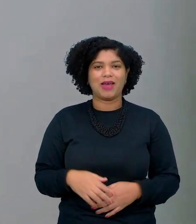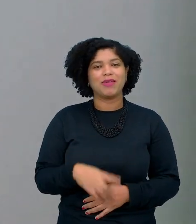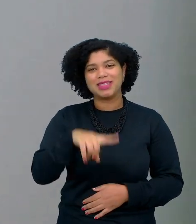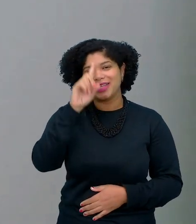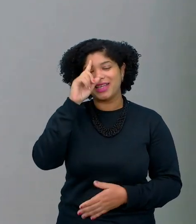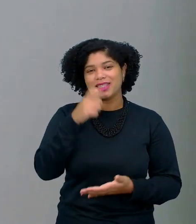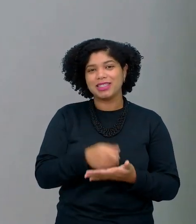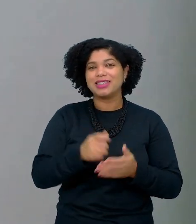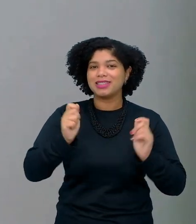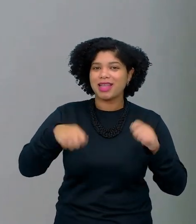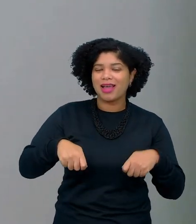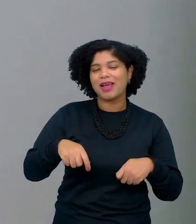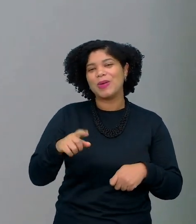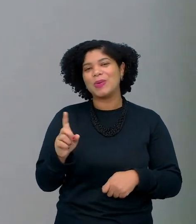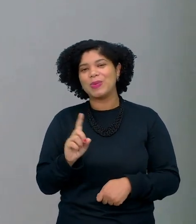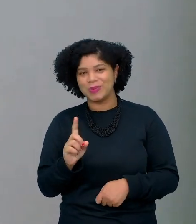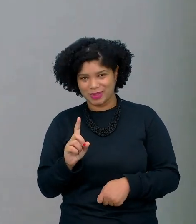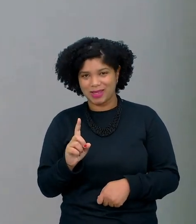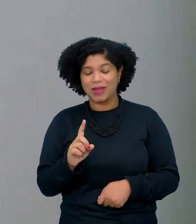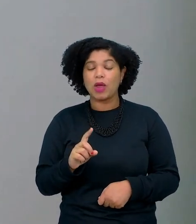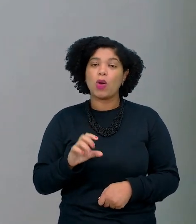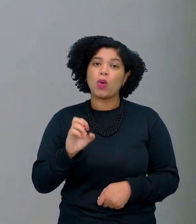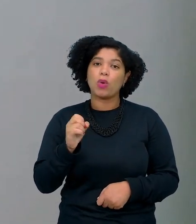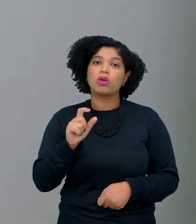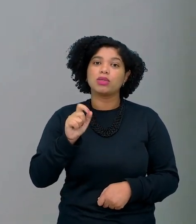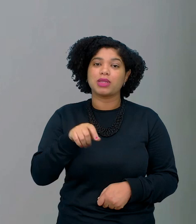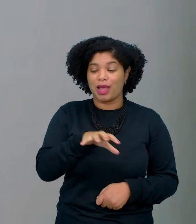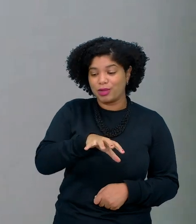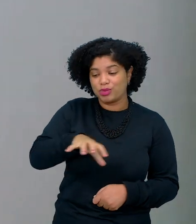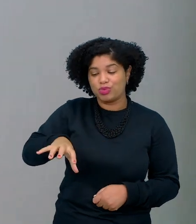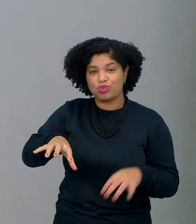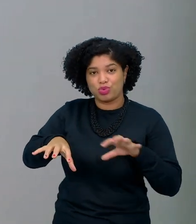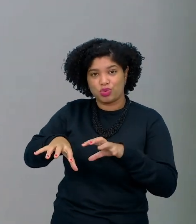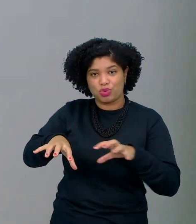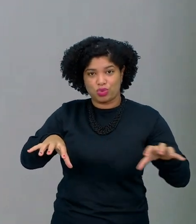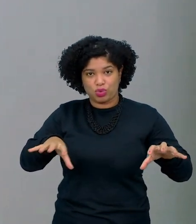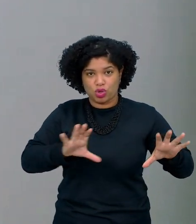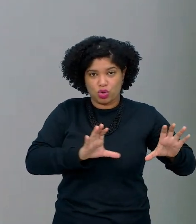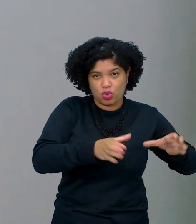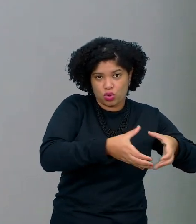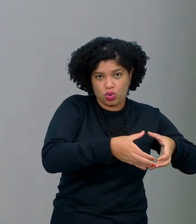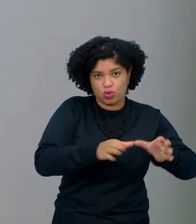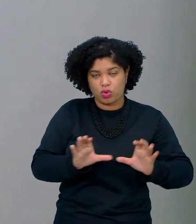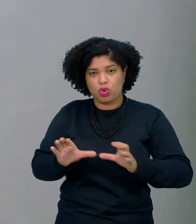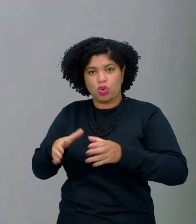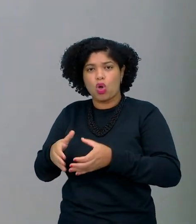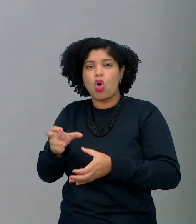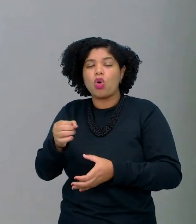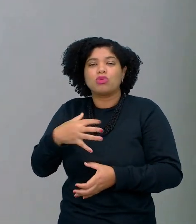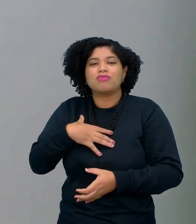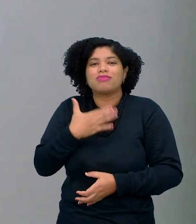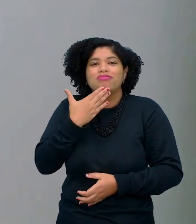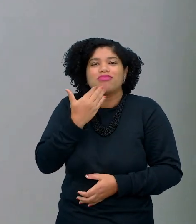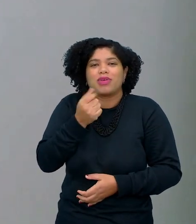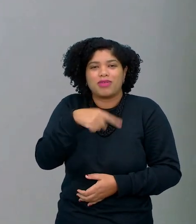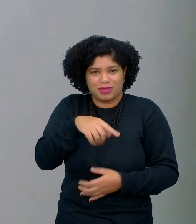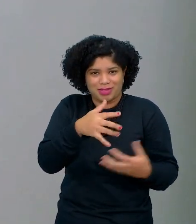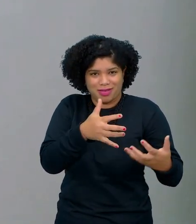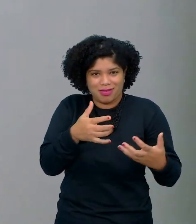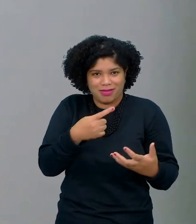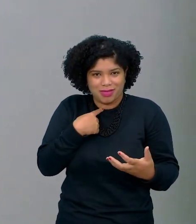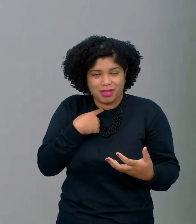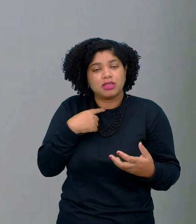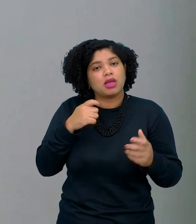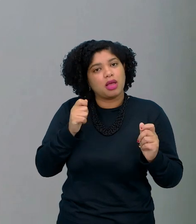fica, se dá para fazer, se não dá. Se quiser separar a sala em grupos, né, e da melhor forma que vocês quiserem trabalhar, a